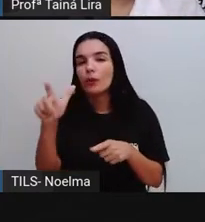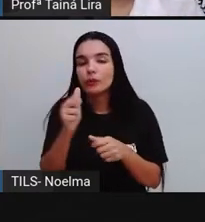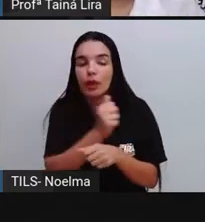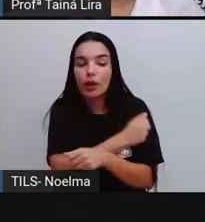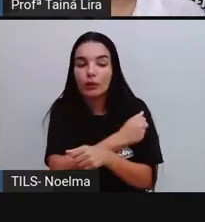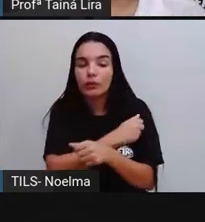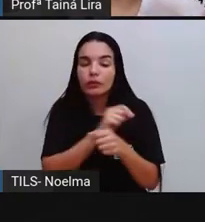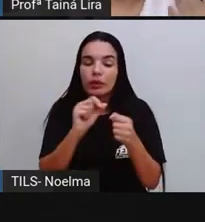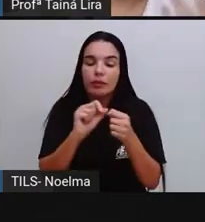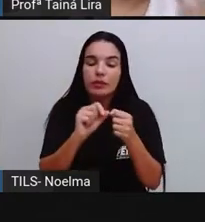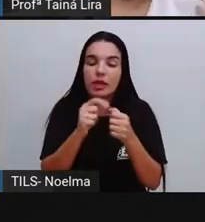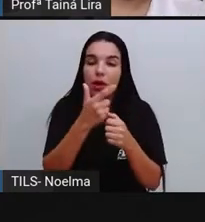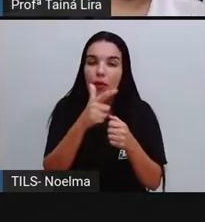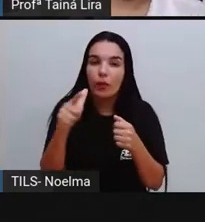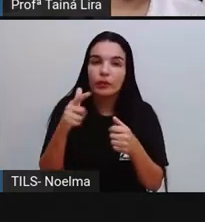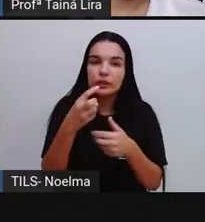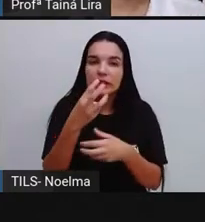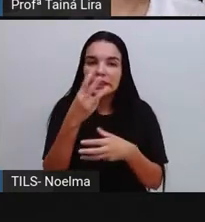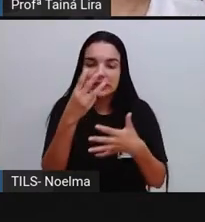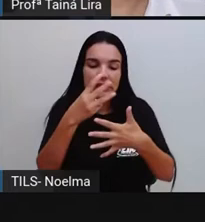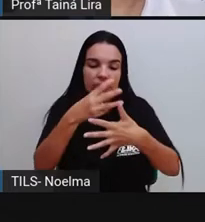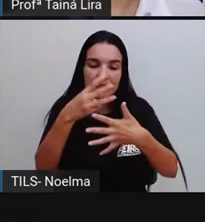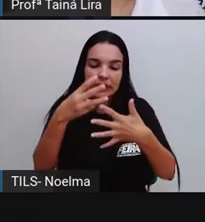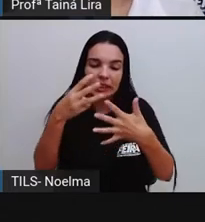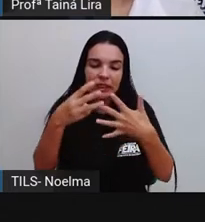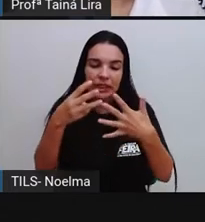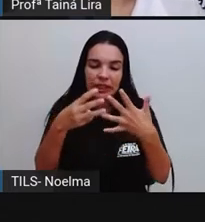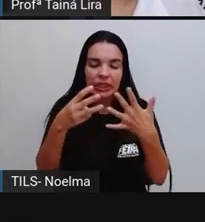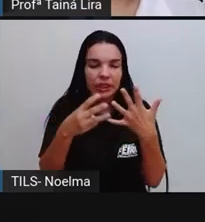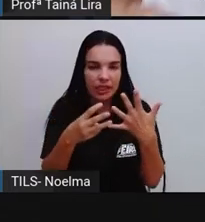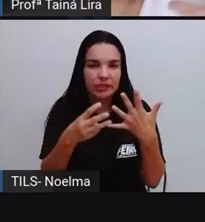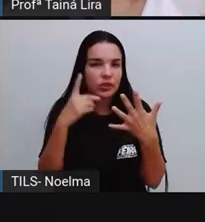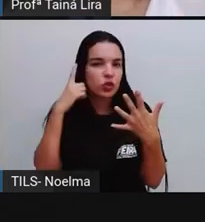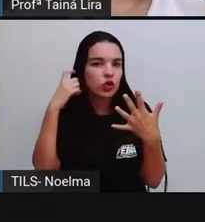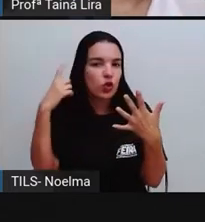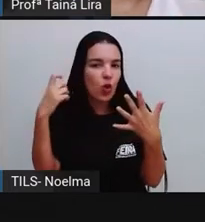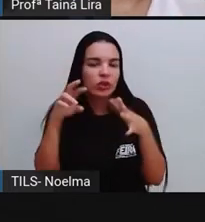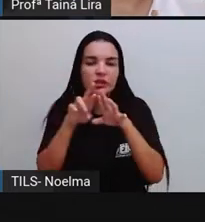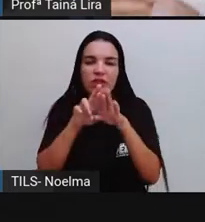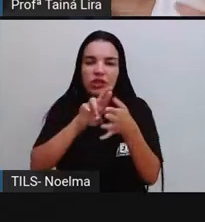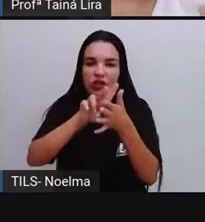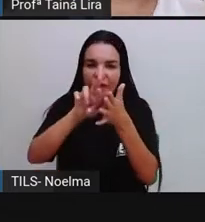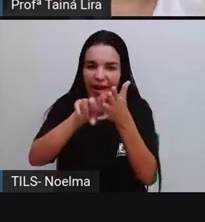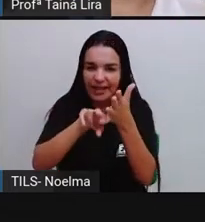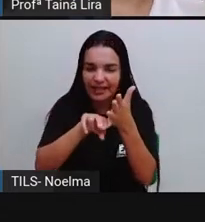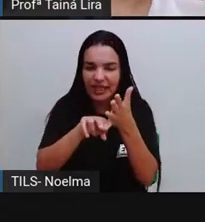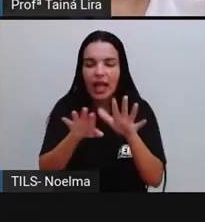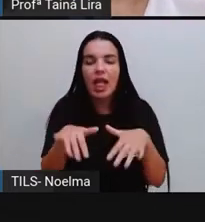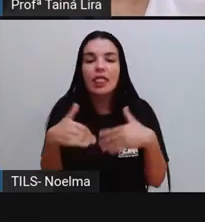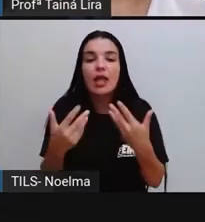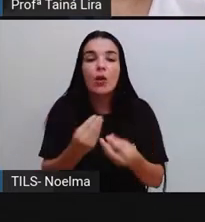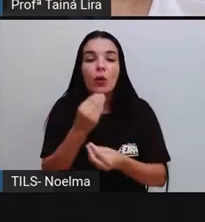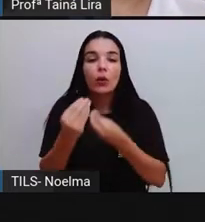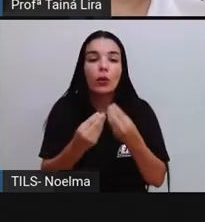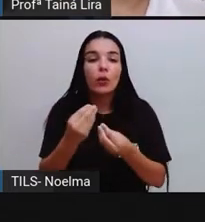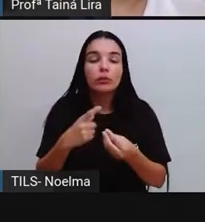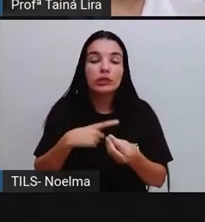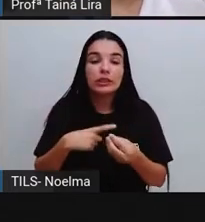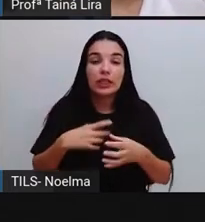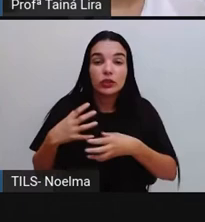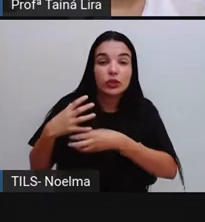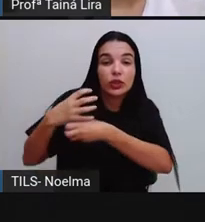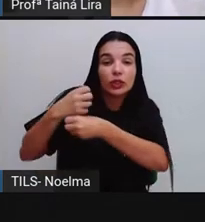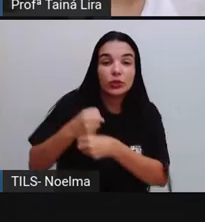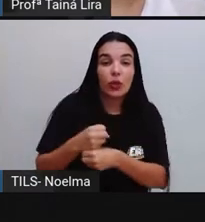mais 3 sons. Então, cada aluno produz 3 sons. Então, no total, quantos sons diferentes vai ter aí desses alunos